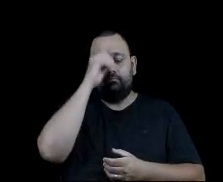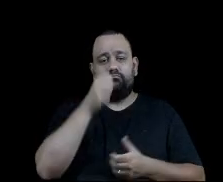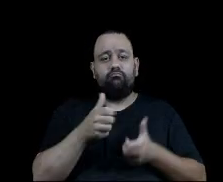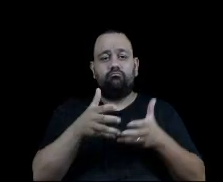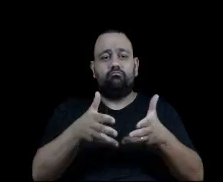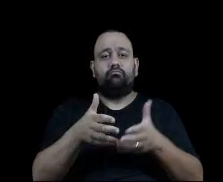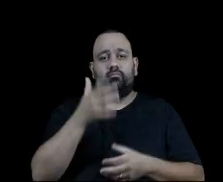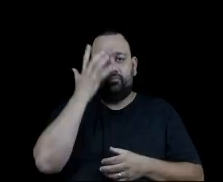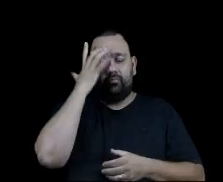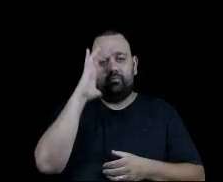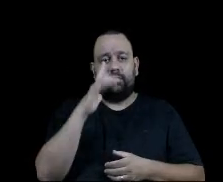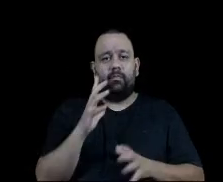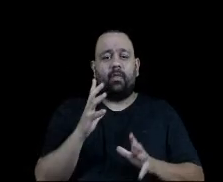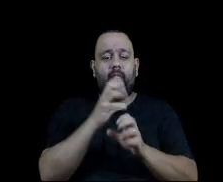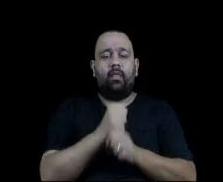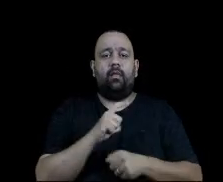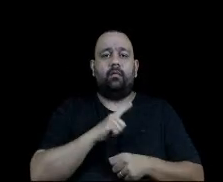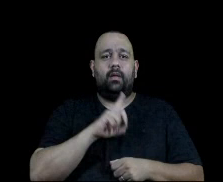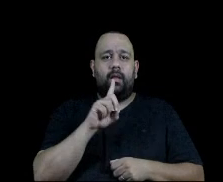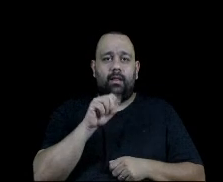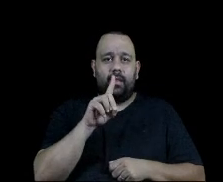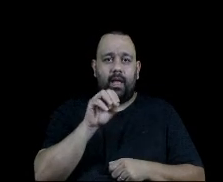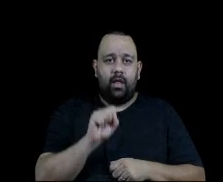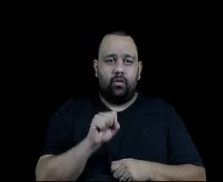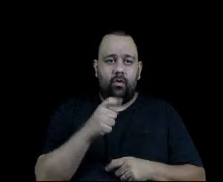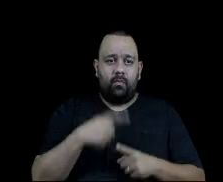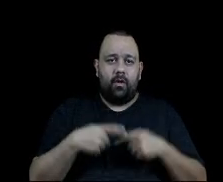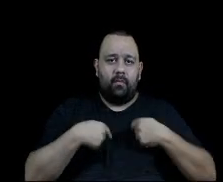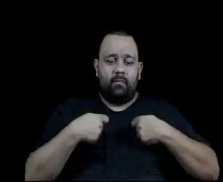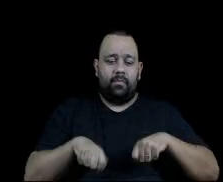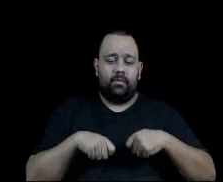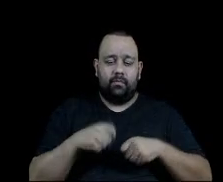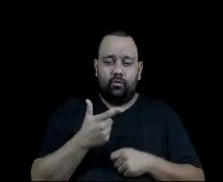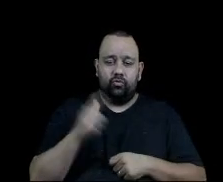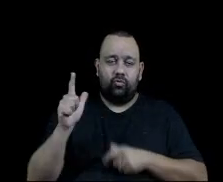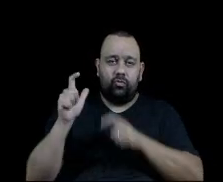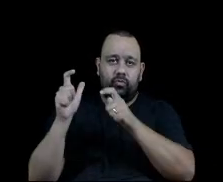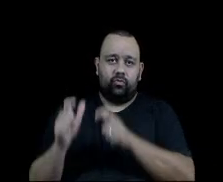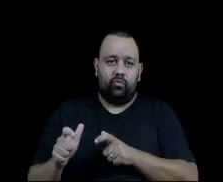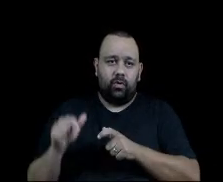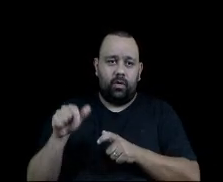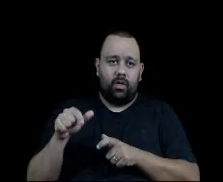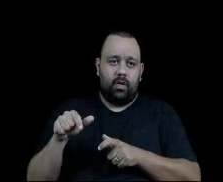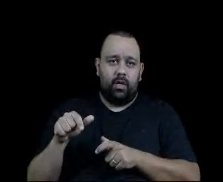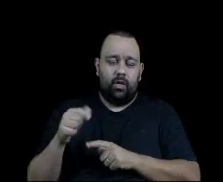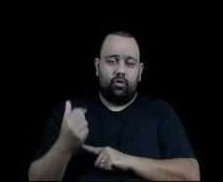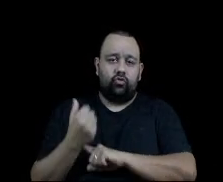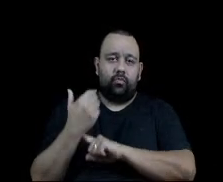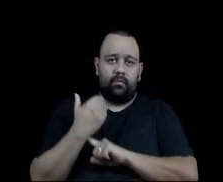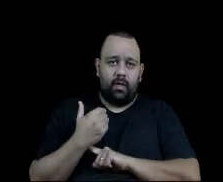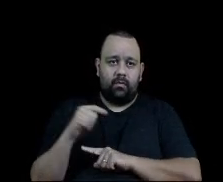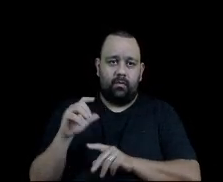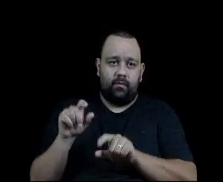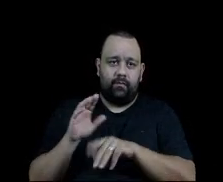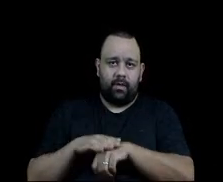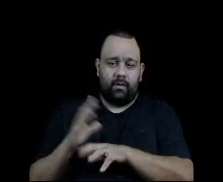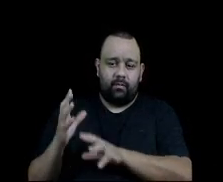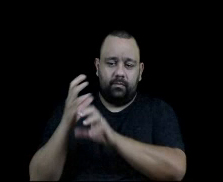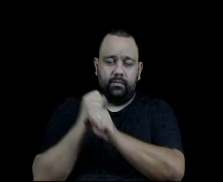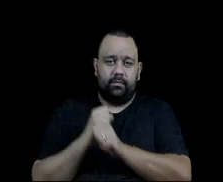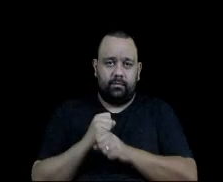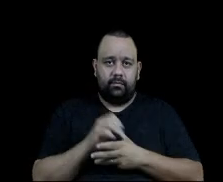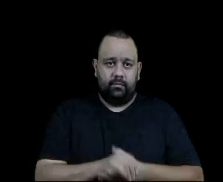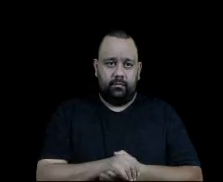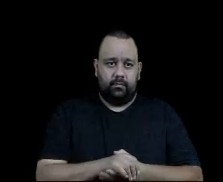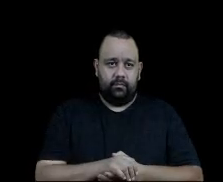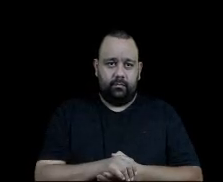Mas eu não saberia dizer quando que eu conseguiria ter esse dado para você, porque eu dependeria de outra área, que é a área de suprimentos, para